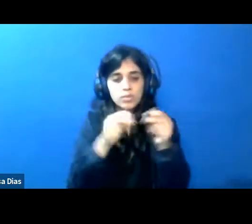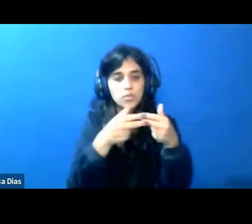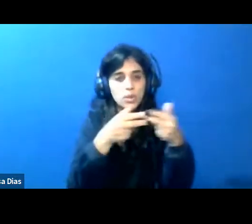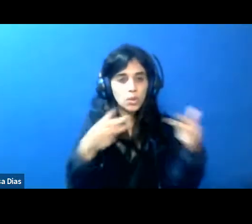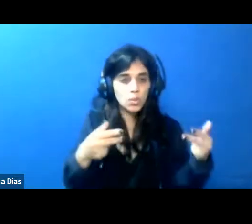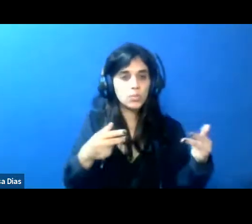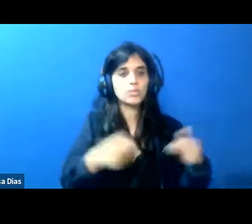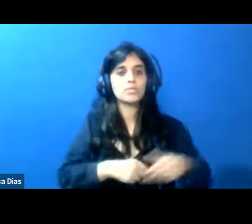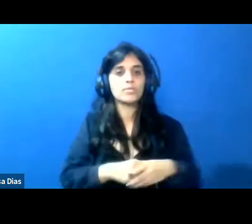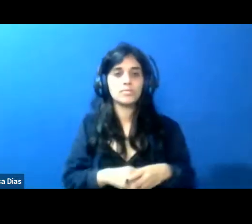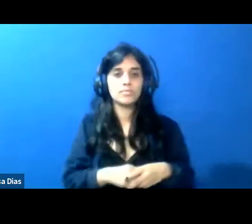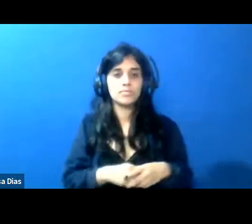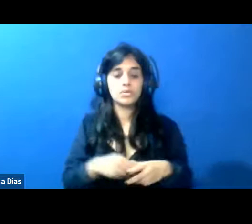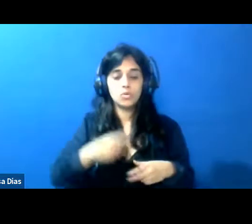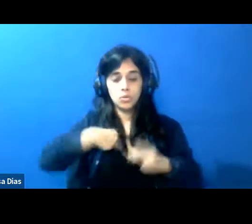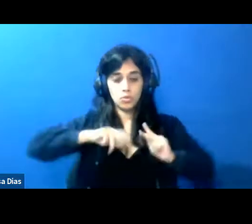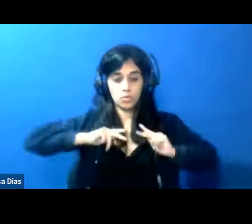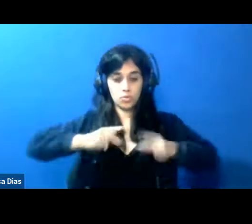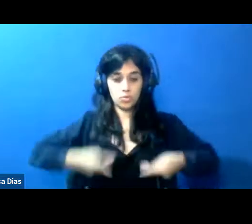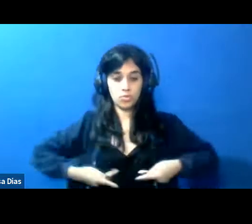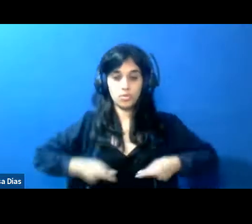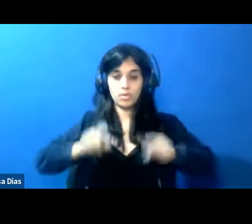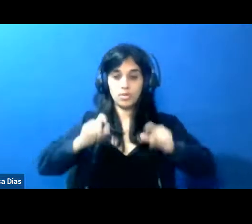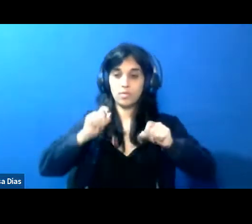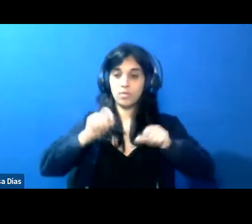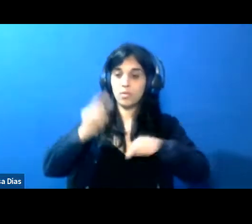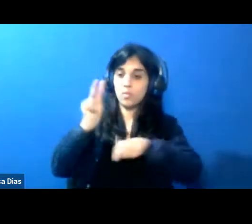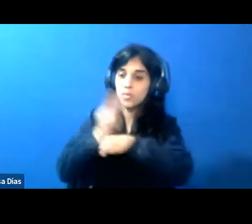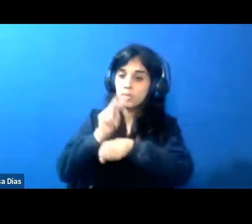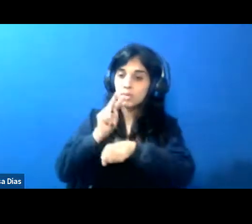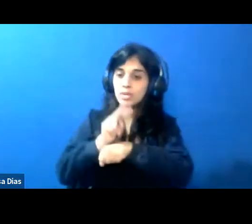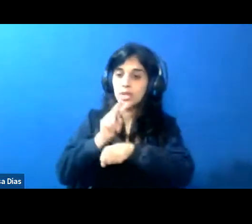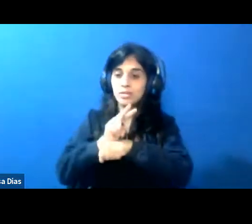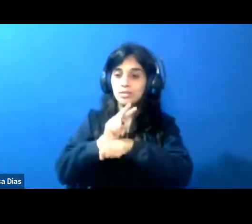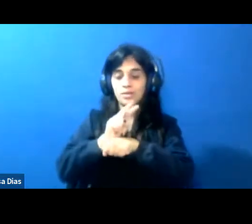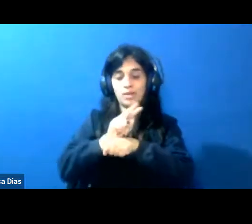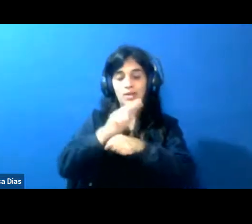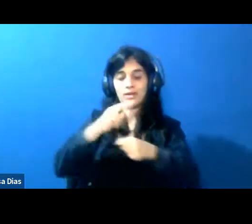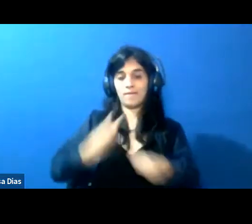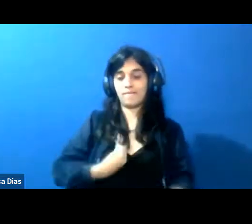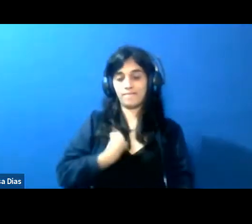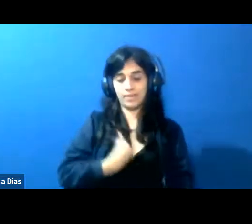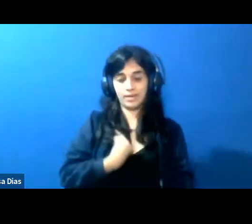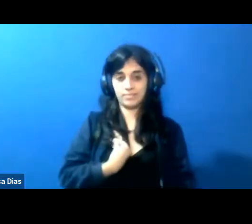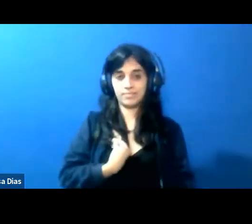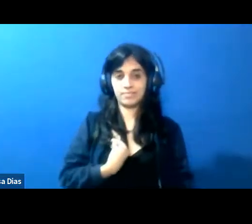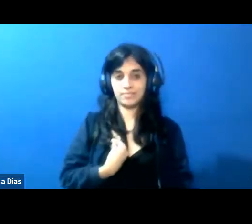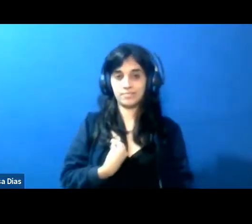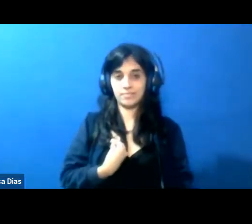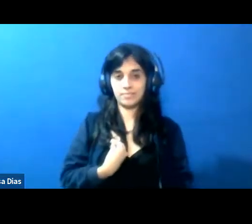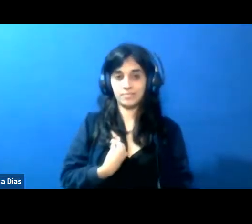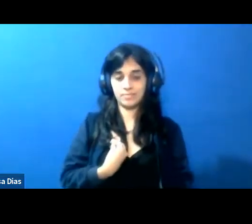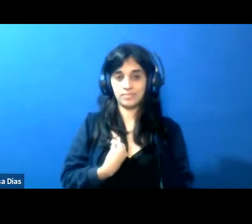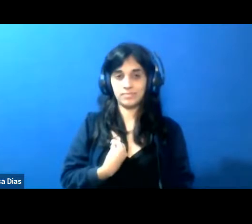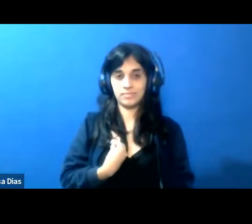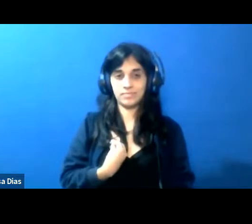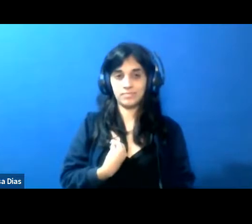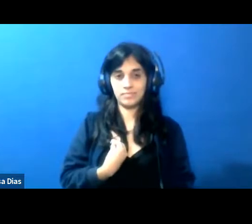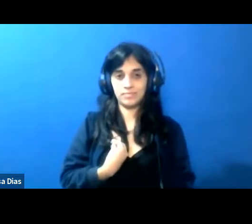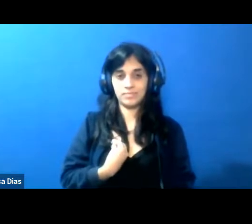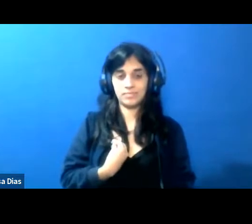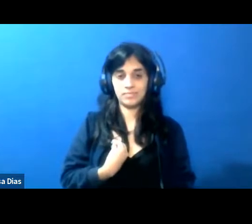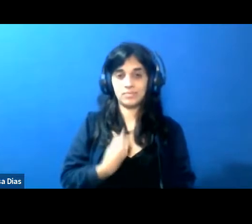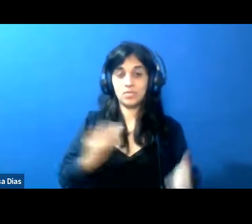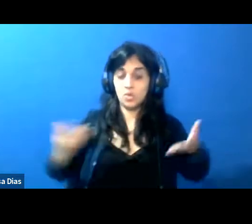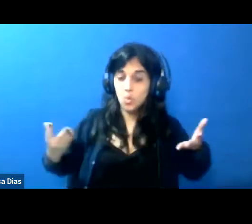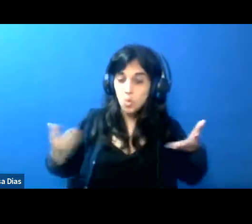ficou nessa função de proteção da vida, né? E aí, às vezes, eu me deparo e penso assim, hoje, na